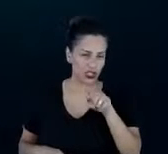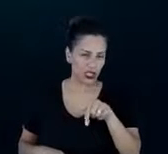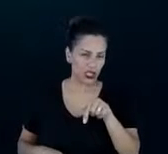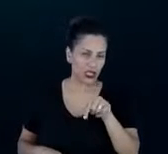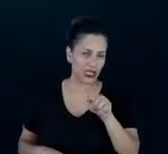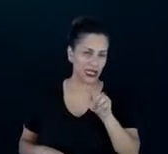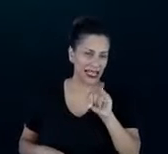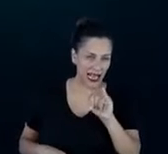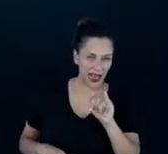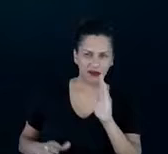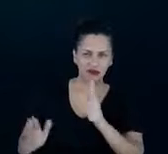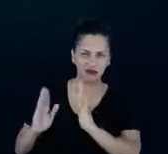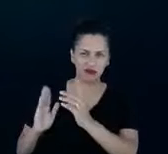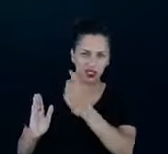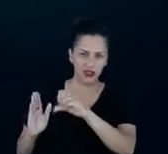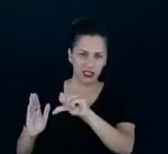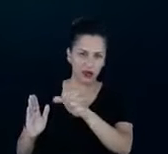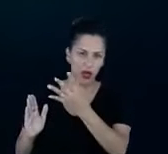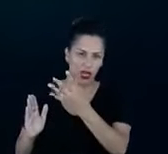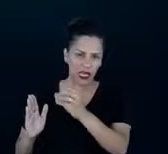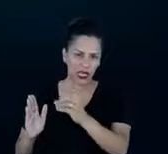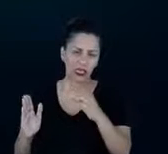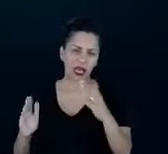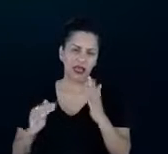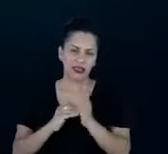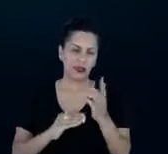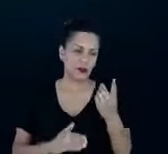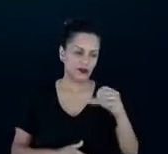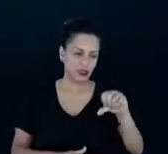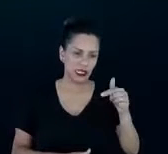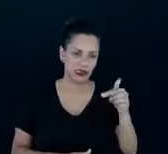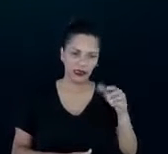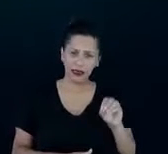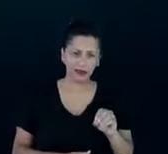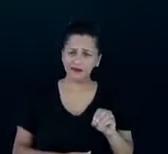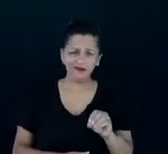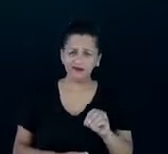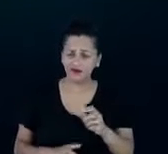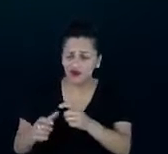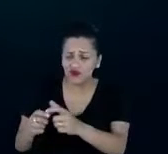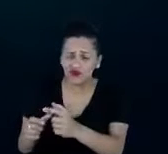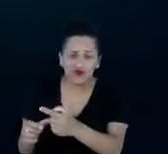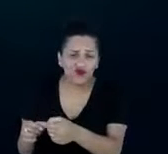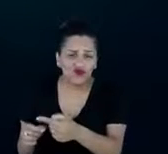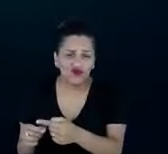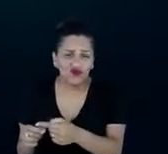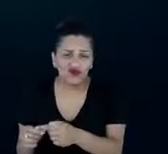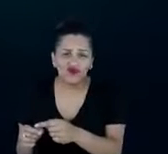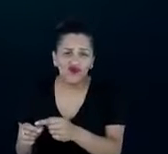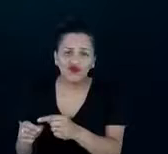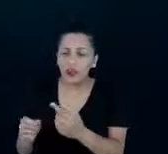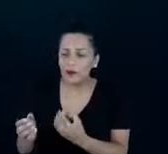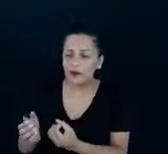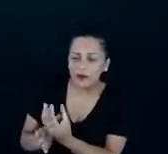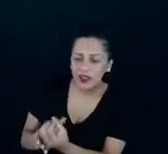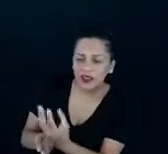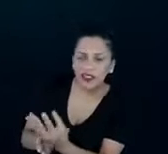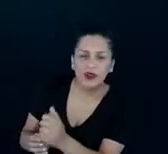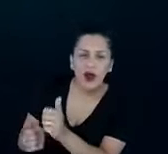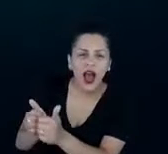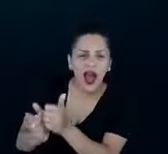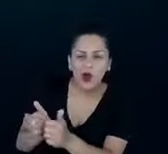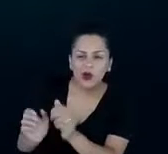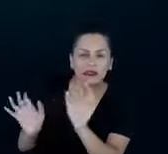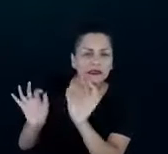70 era basicamente uma vila de pescadores/uma Rosal né uma plantação de arroz nos anos